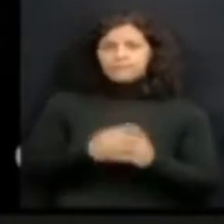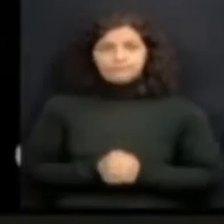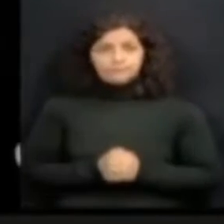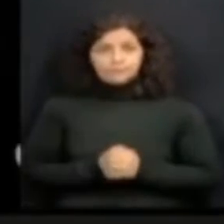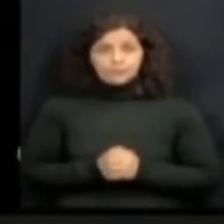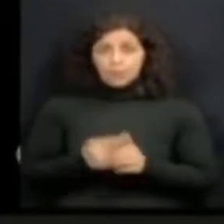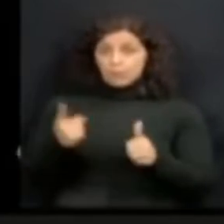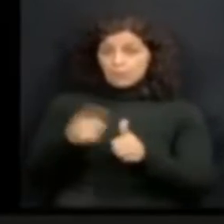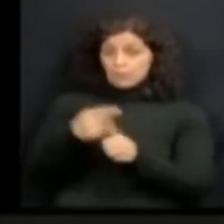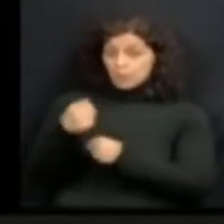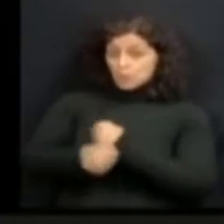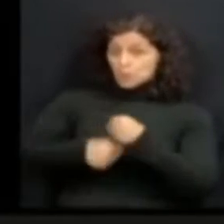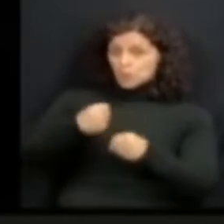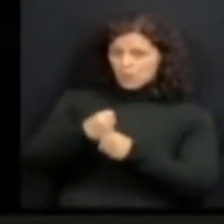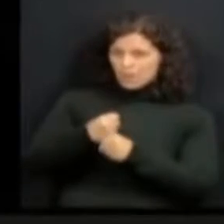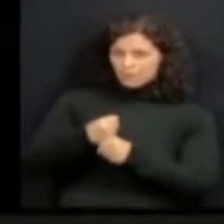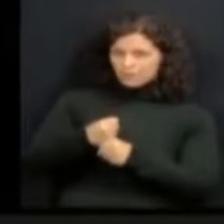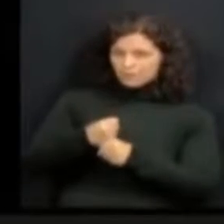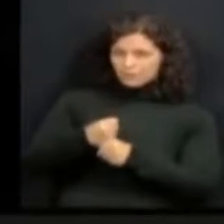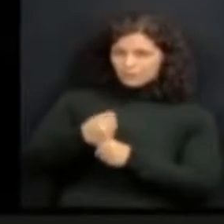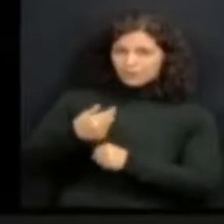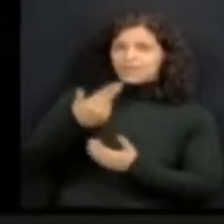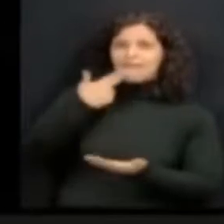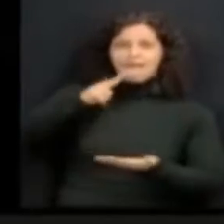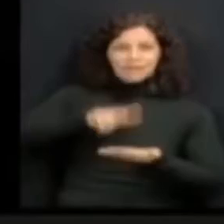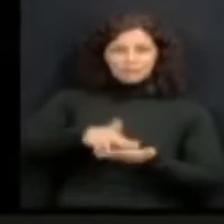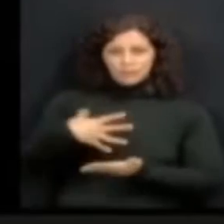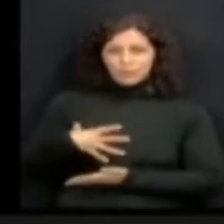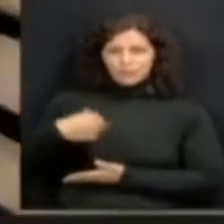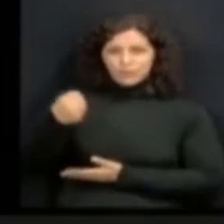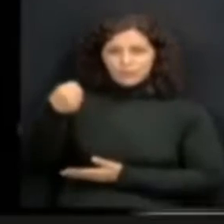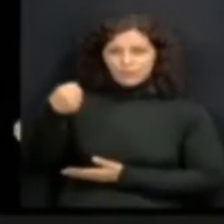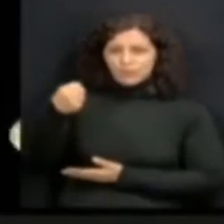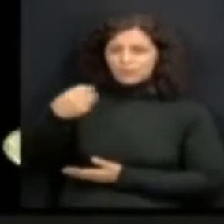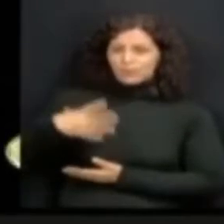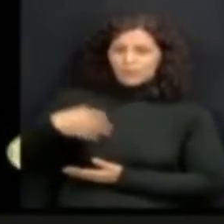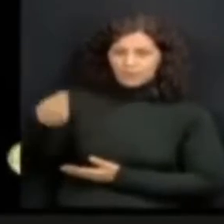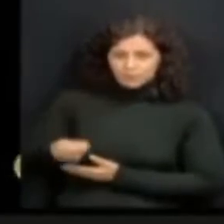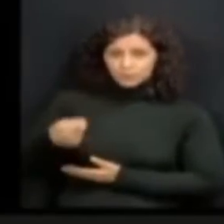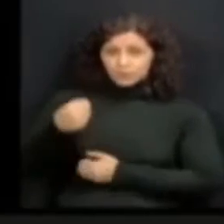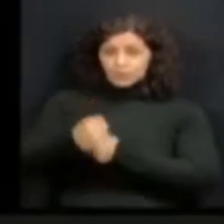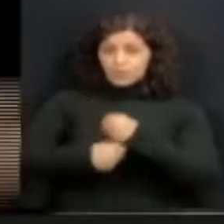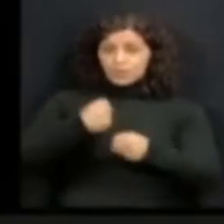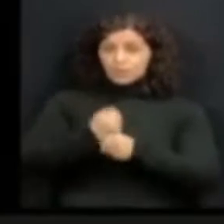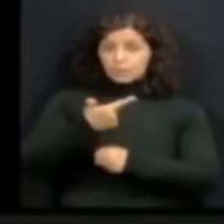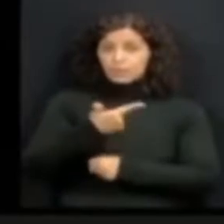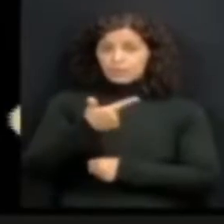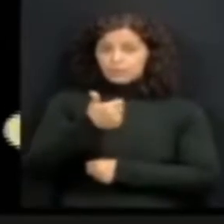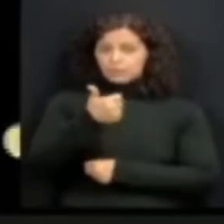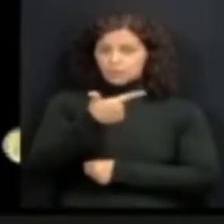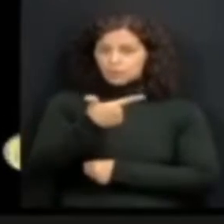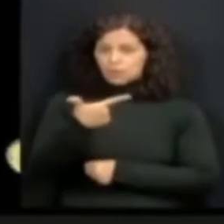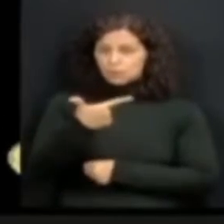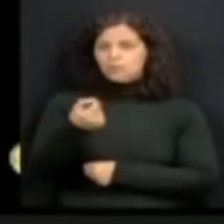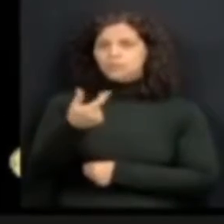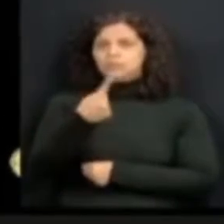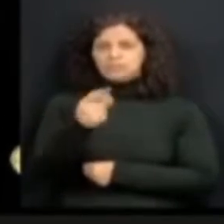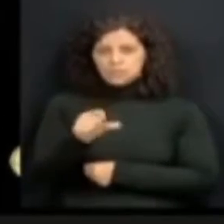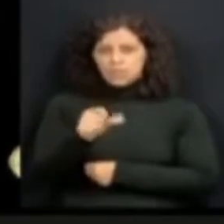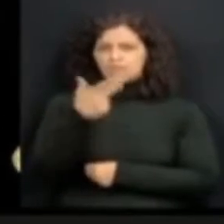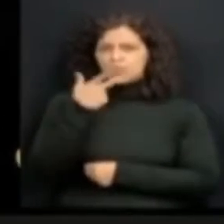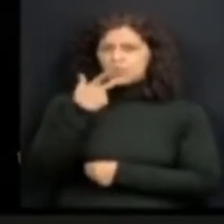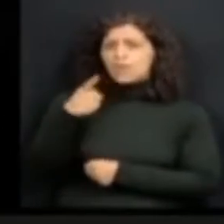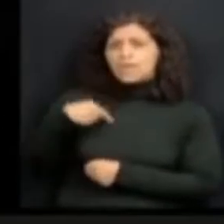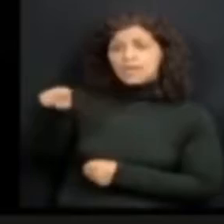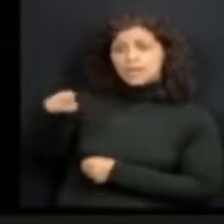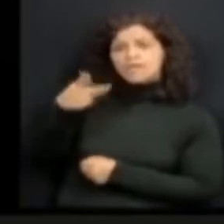O primeiro ano do governo Ratinho, 2019, eu questionava o governo que afirmava que tinha pego